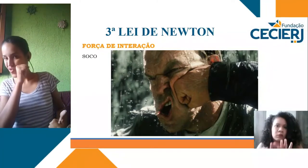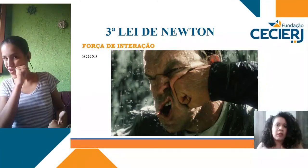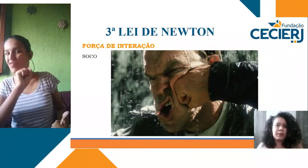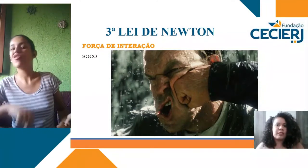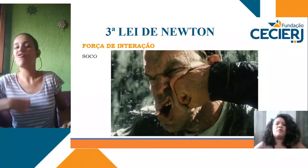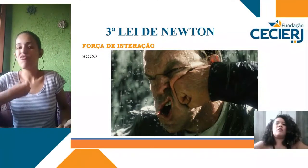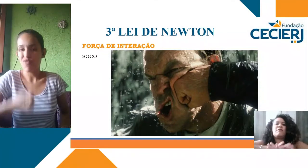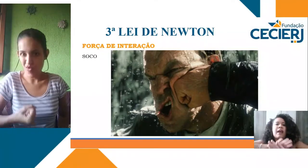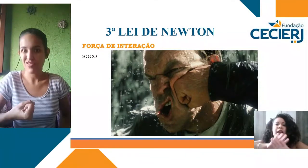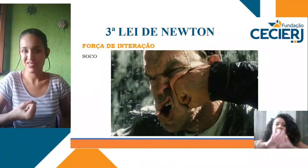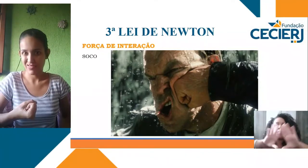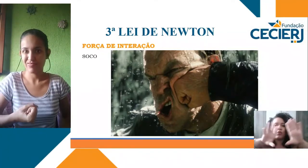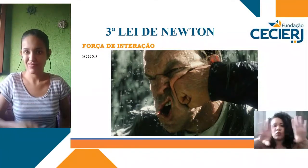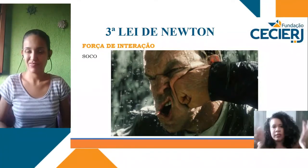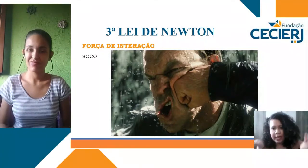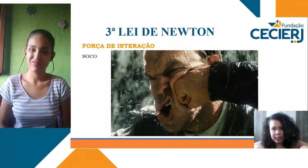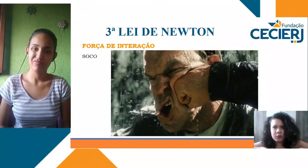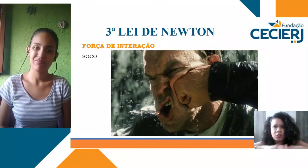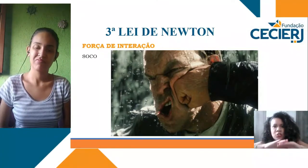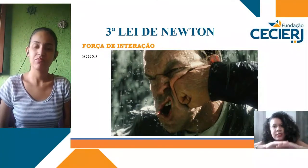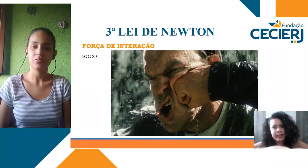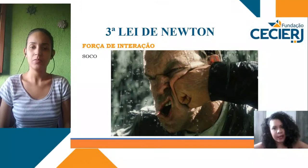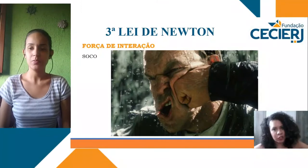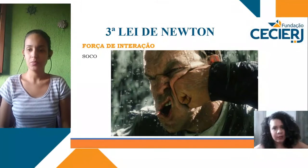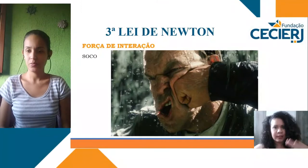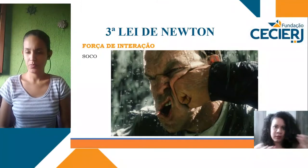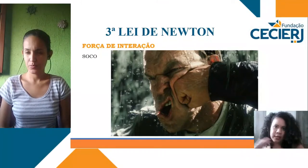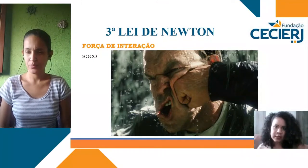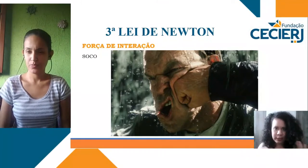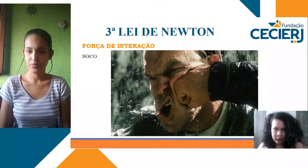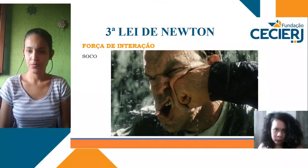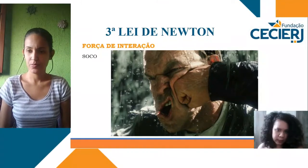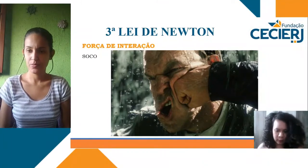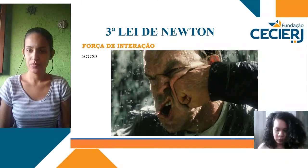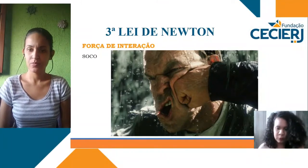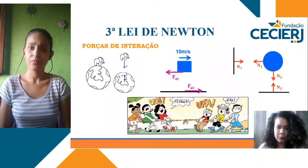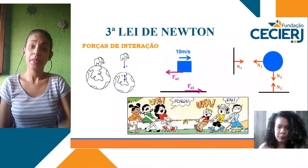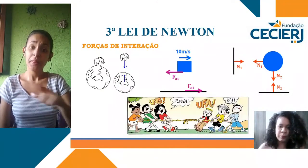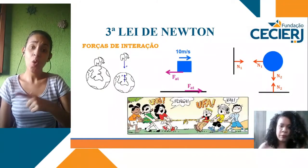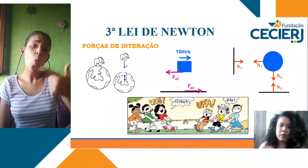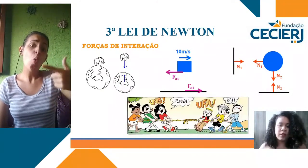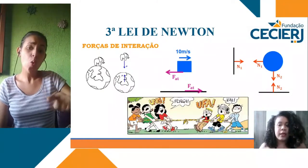caso. Então precisam ser várias condições ideais para a gente ter certinho a ação e reação ali acontecendo.